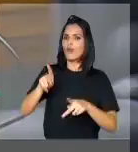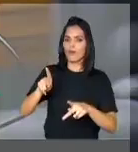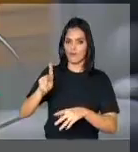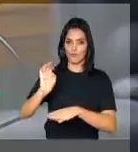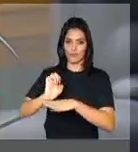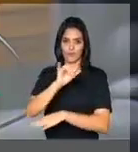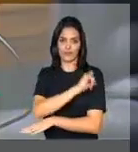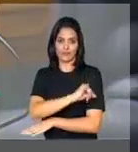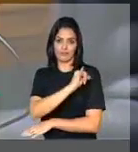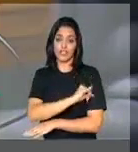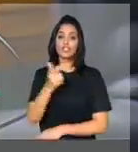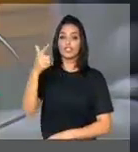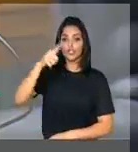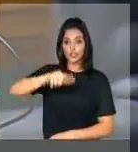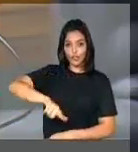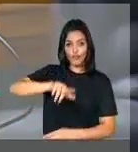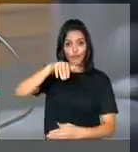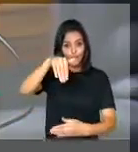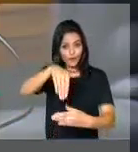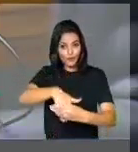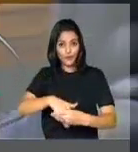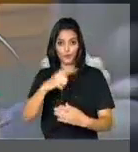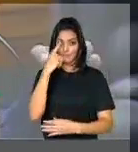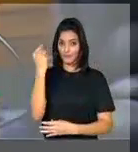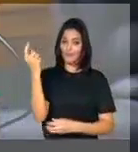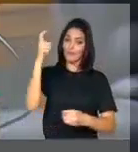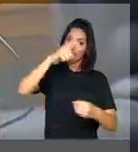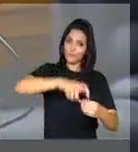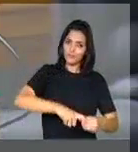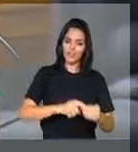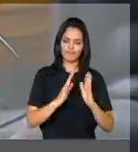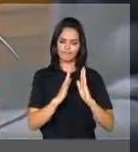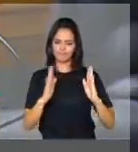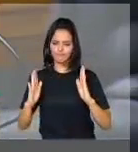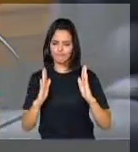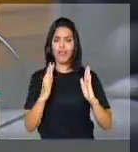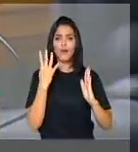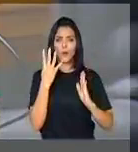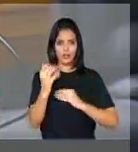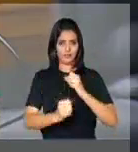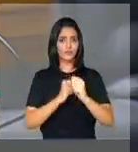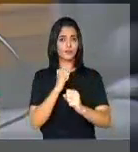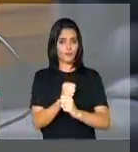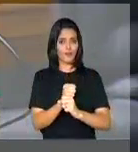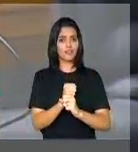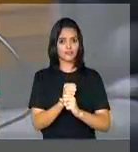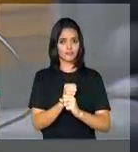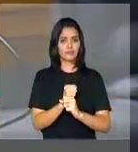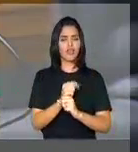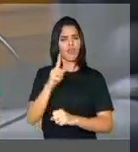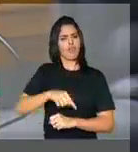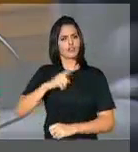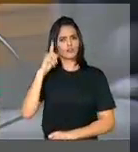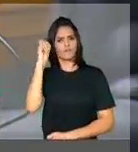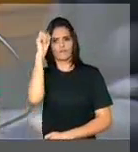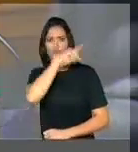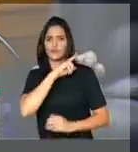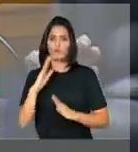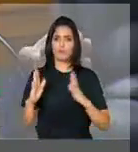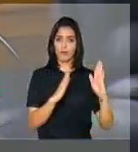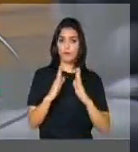Janeiro, que me conduziu para um mandato de mais 4 anos nessa legislatura, no momento difícil que o